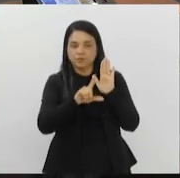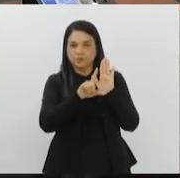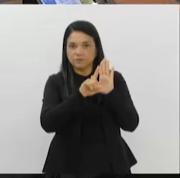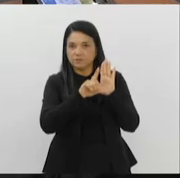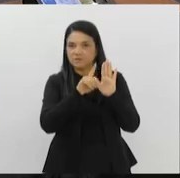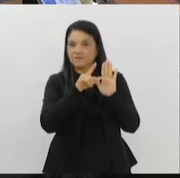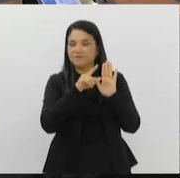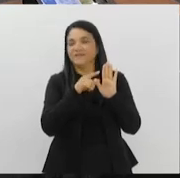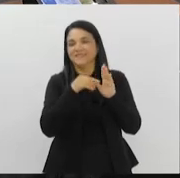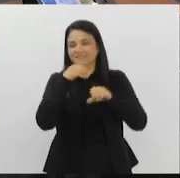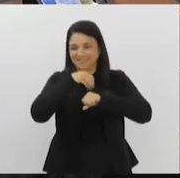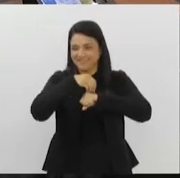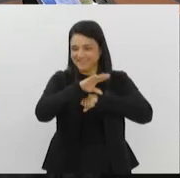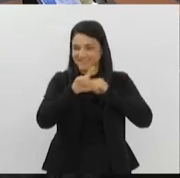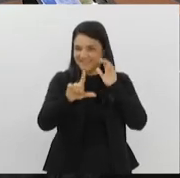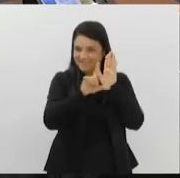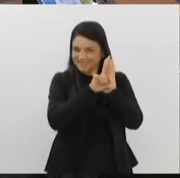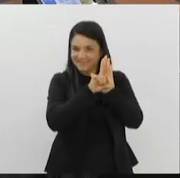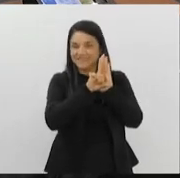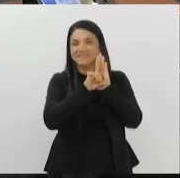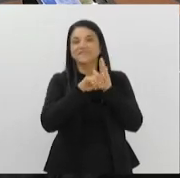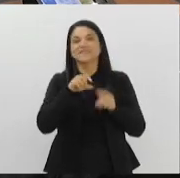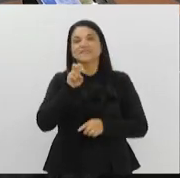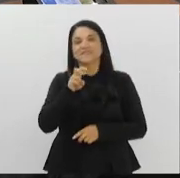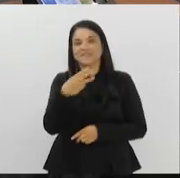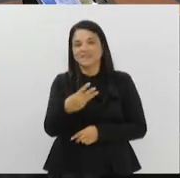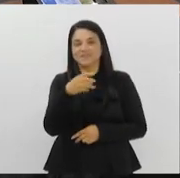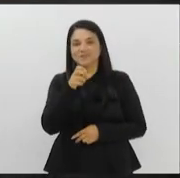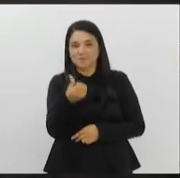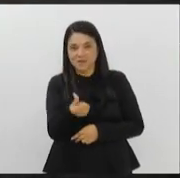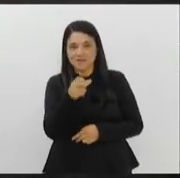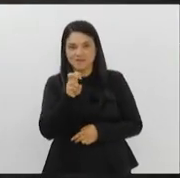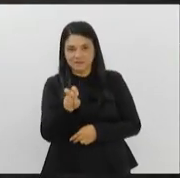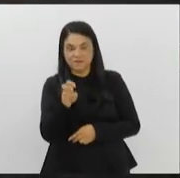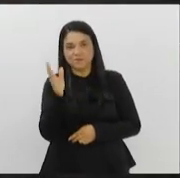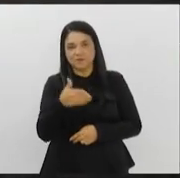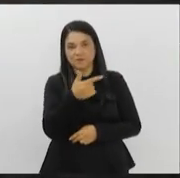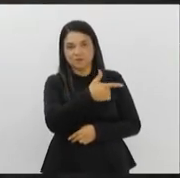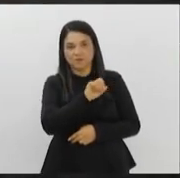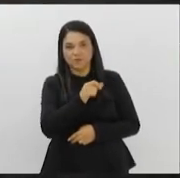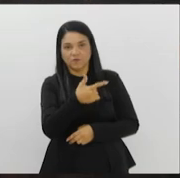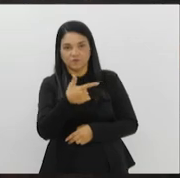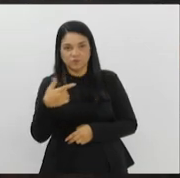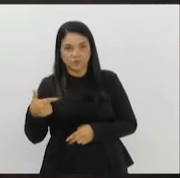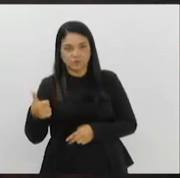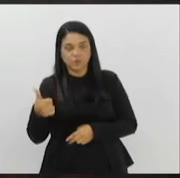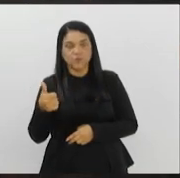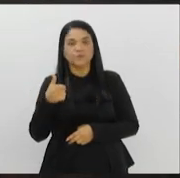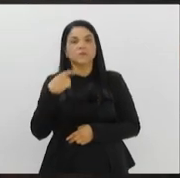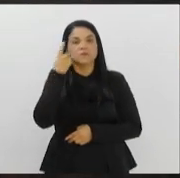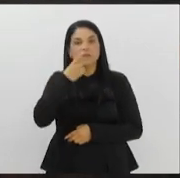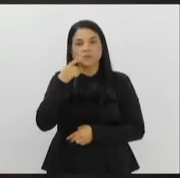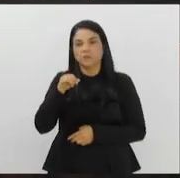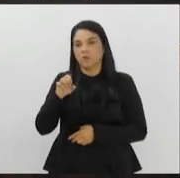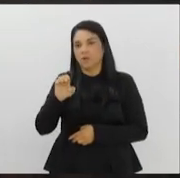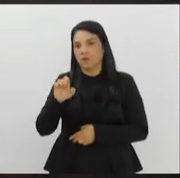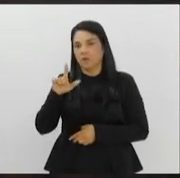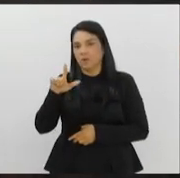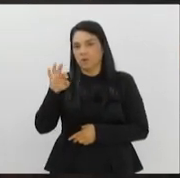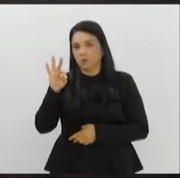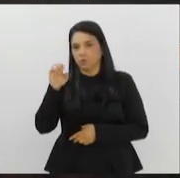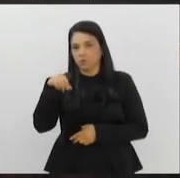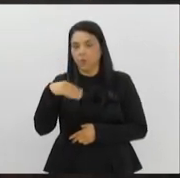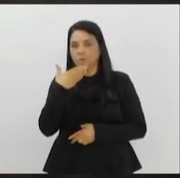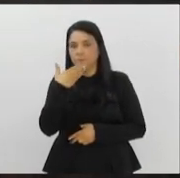indicação legislativa número 365/21, de autoria do deputado Elton Cristo, que solicita o excelentíssimo